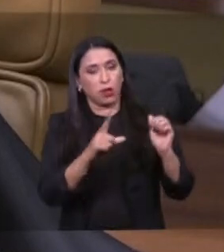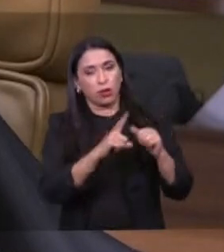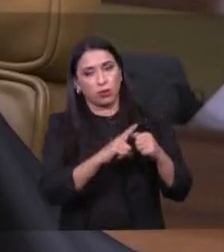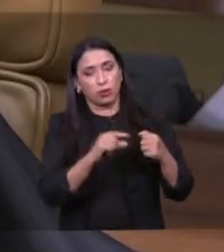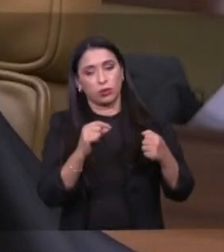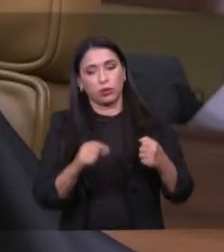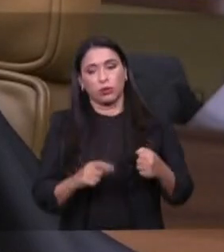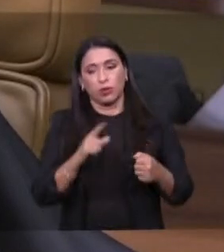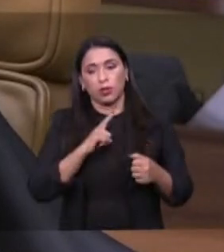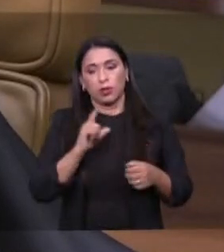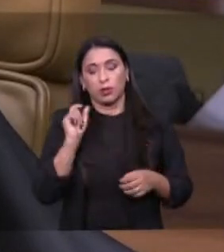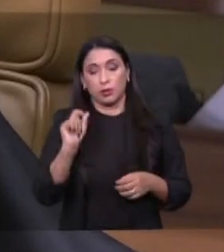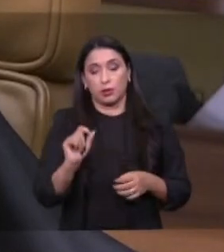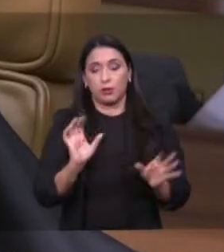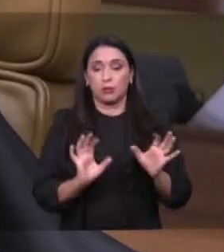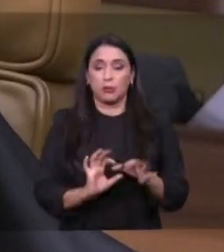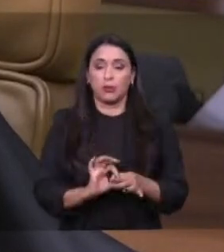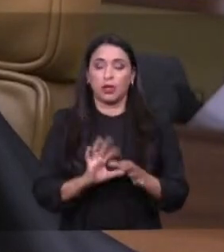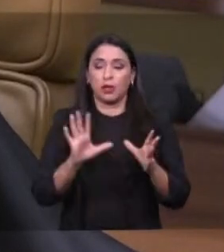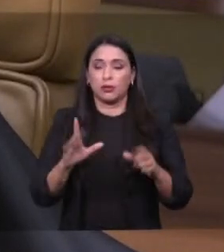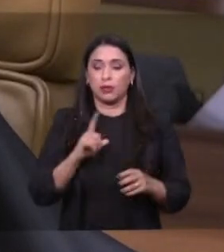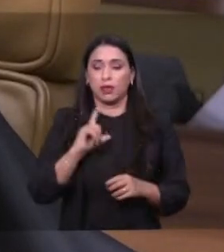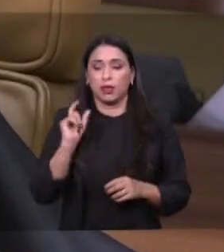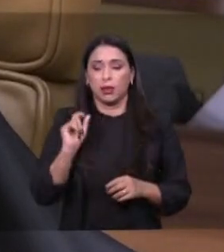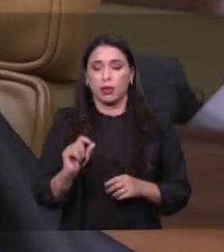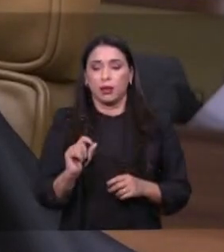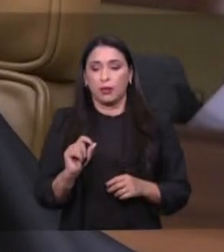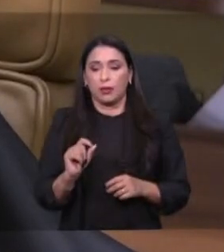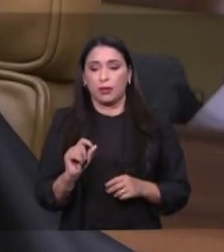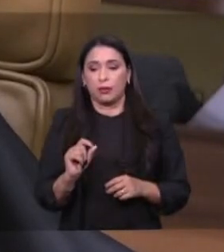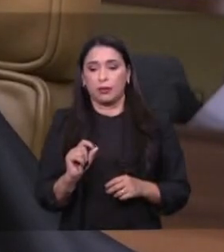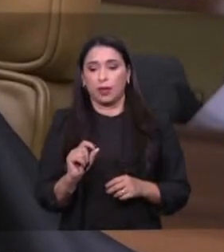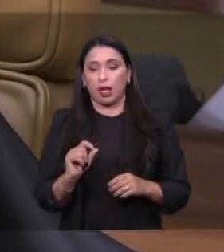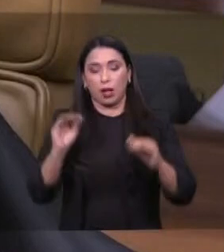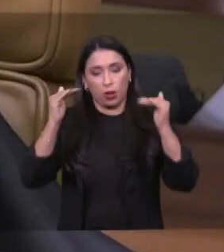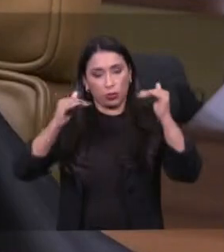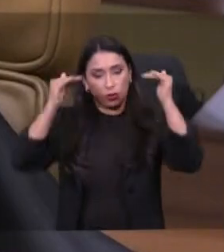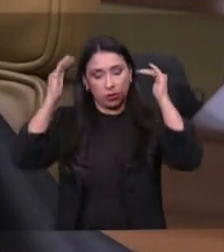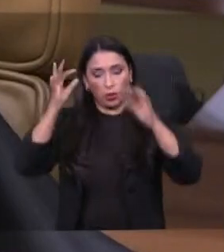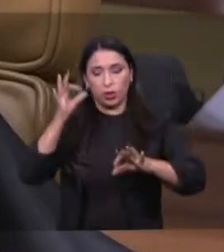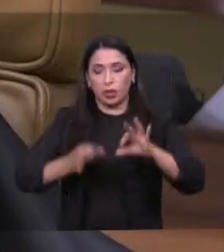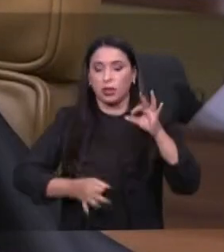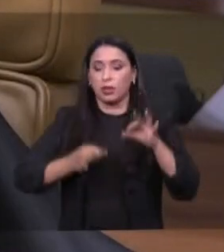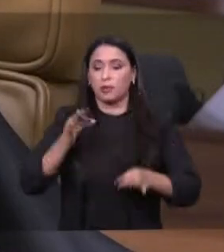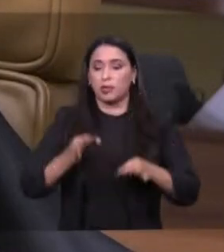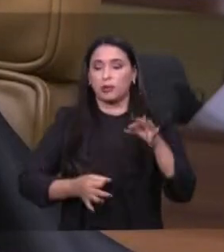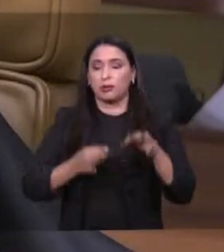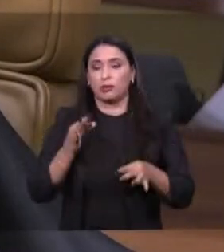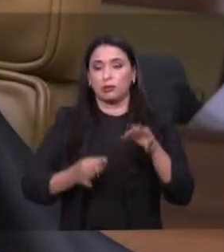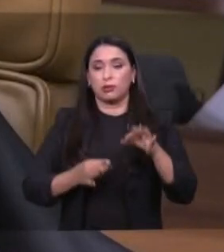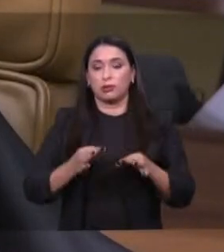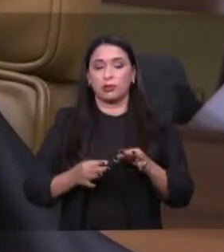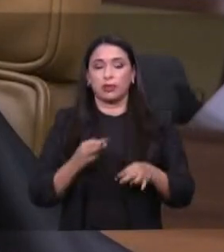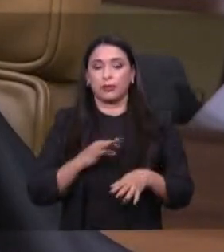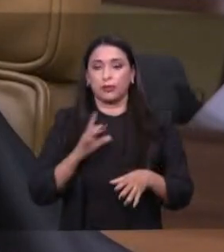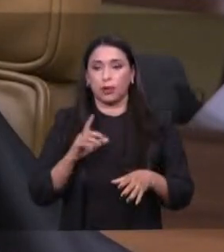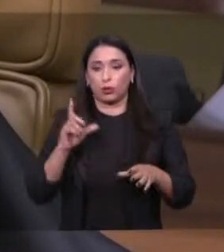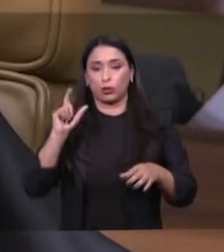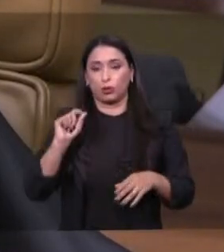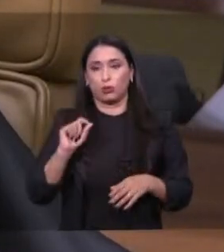dispositivo, a fim de permitir, abro aspas, à autoridade judicial, excepcionalmente e à luz